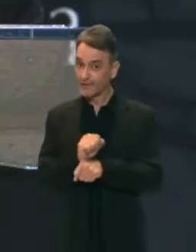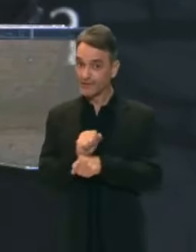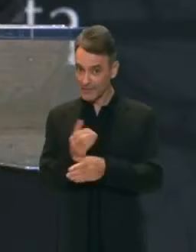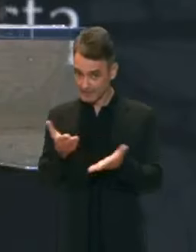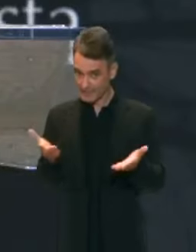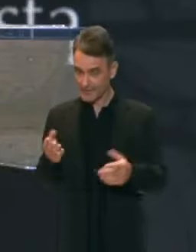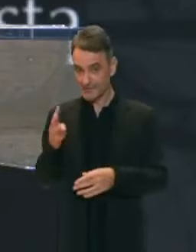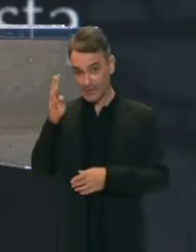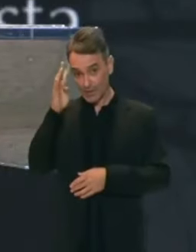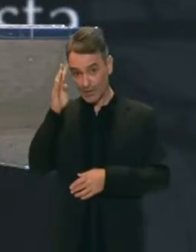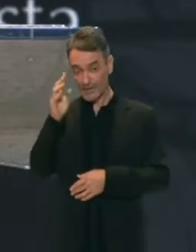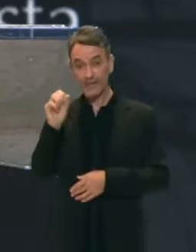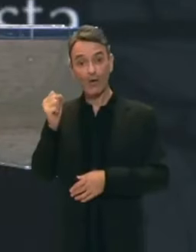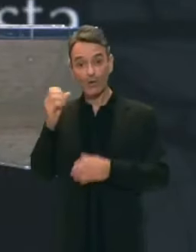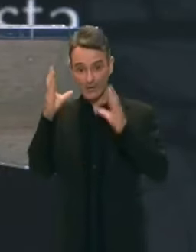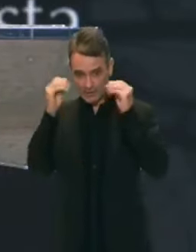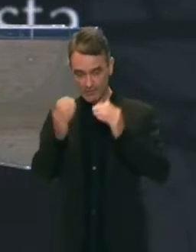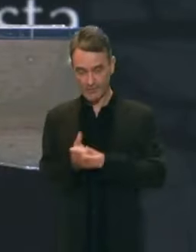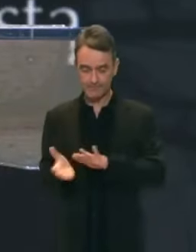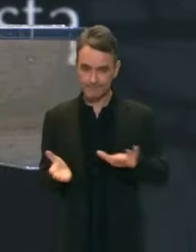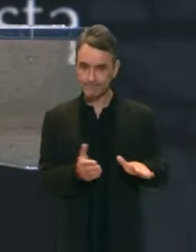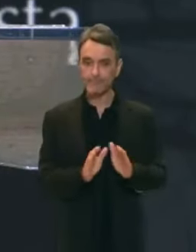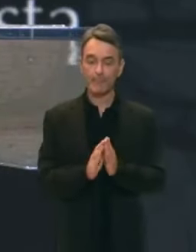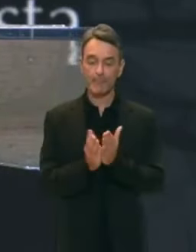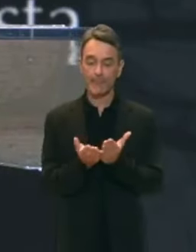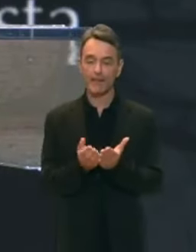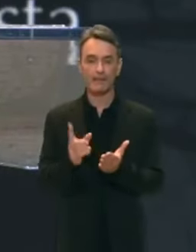horas. Vou pedir para você abrir a sua Bíblia em